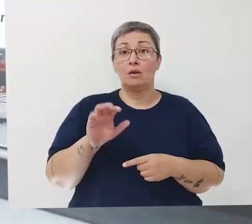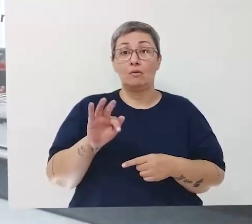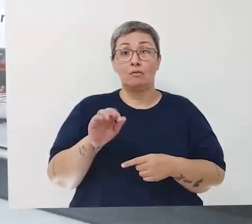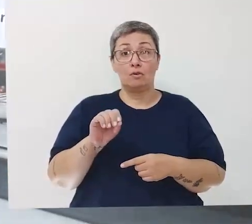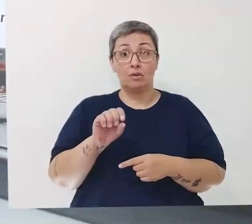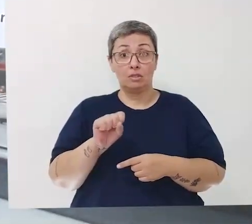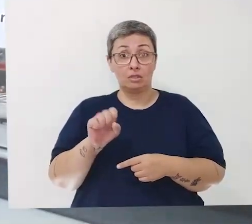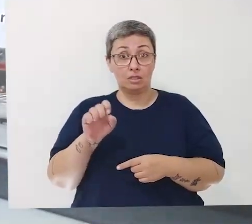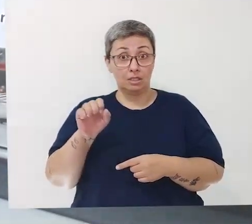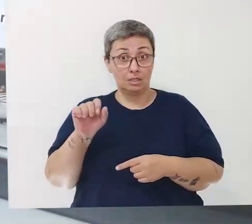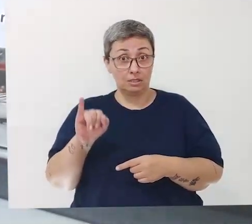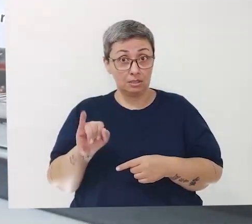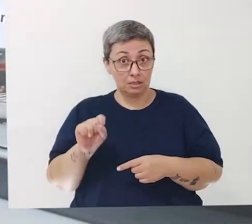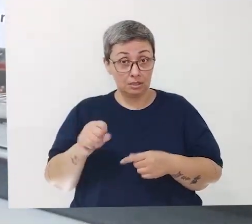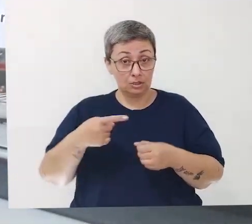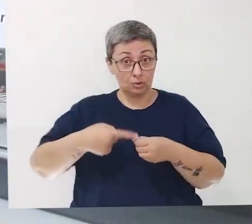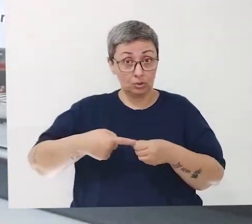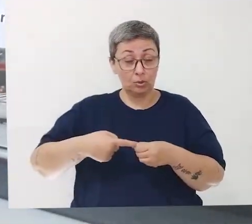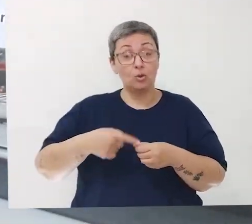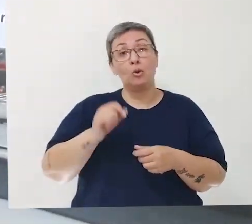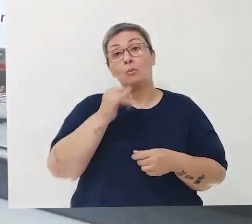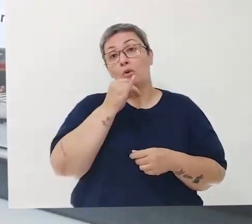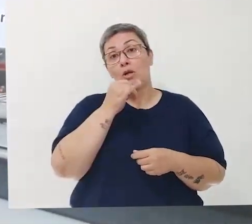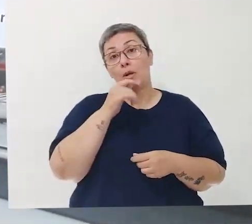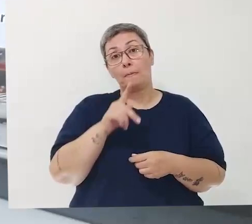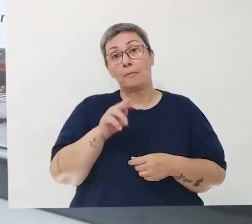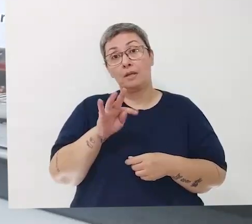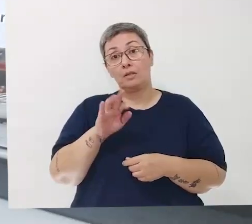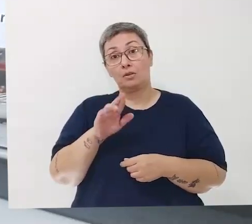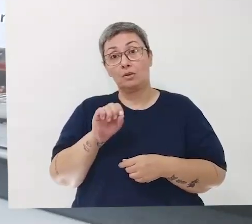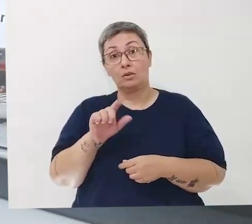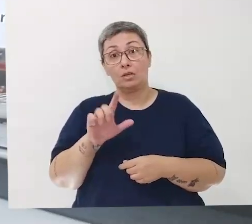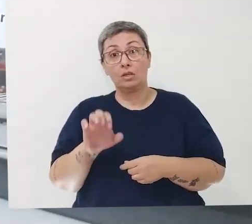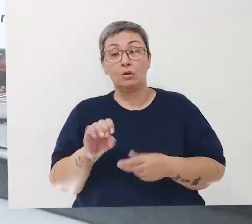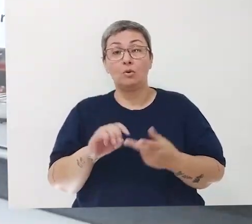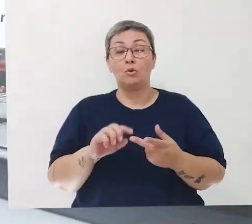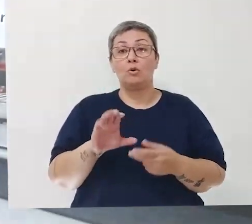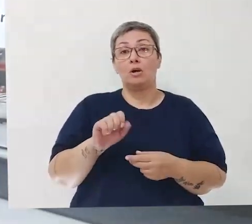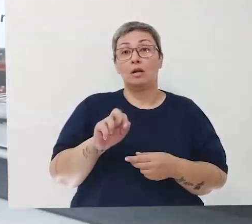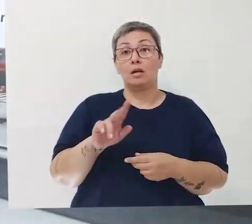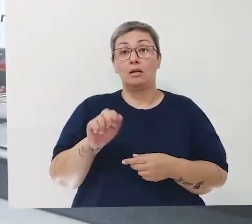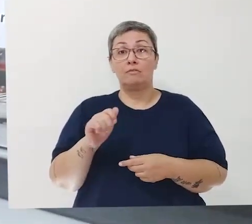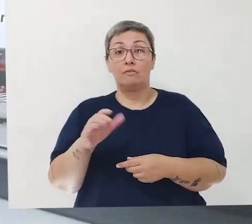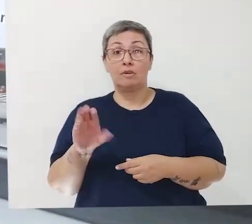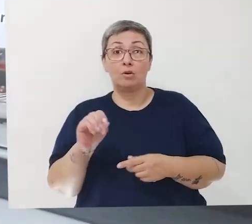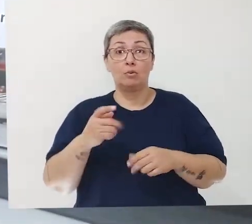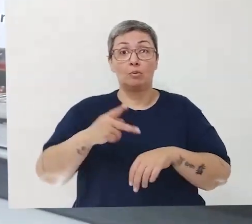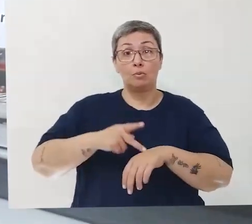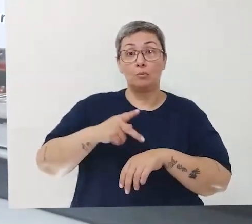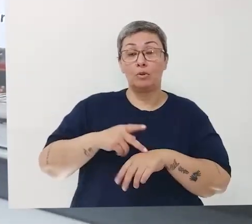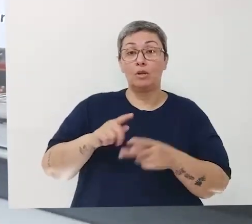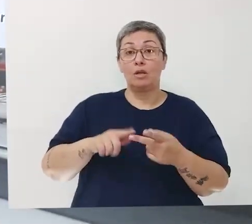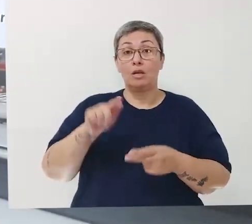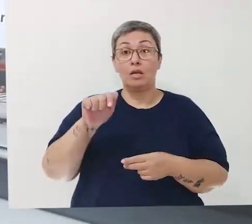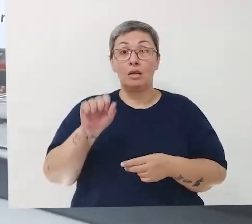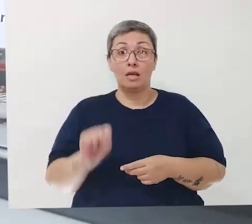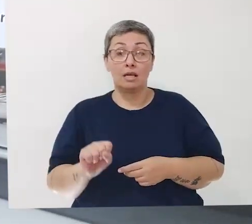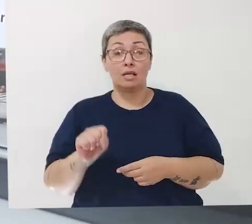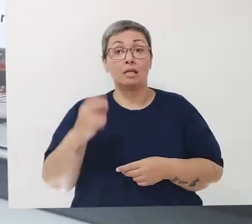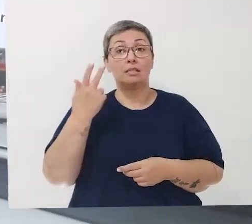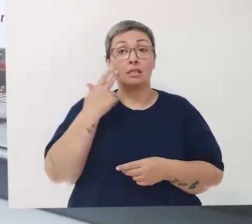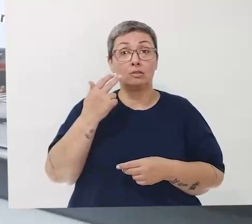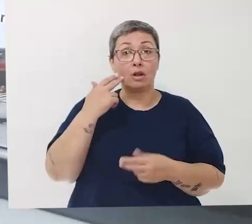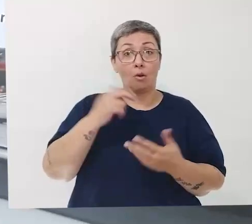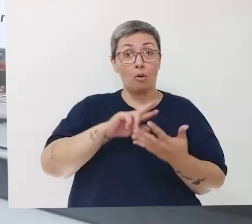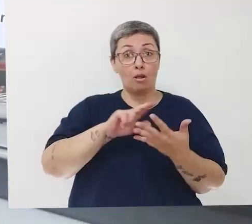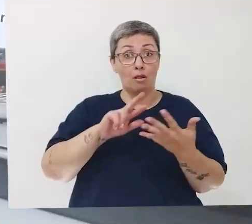combustíveis fósseis, né? Como o petróleo, o carvão mineral, o gás natural e